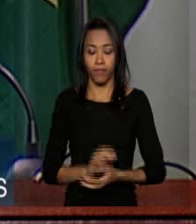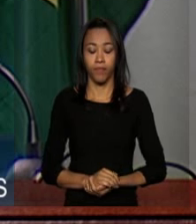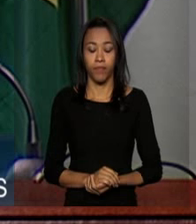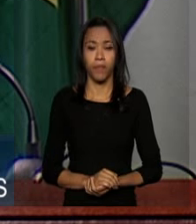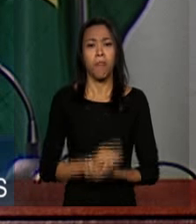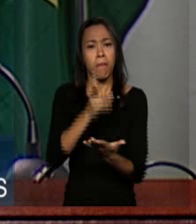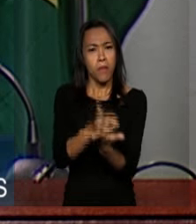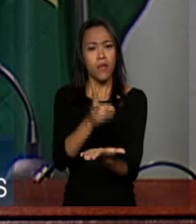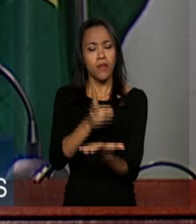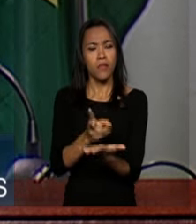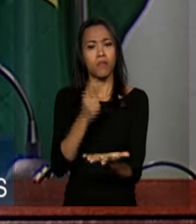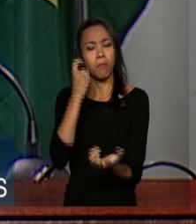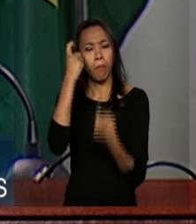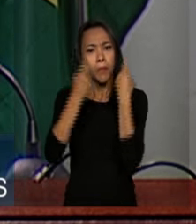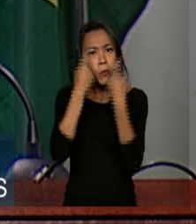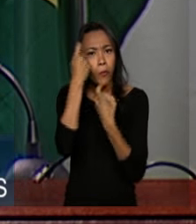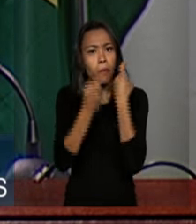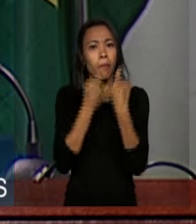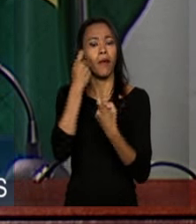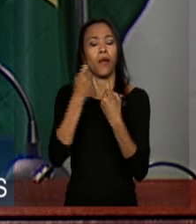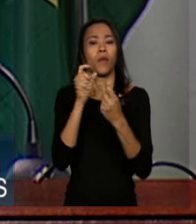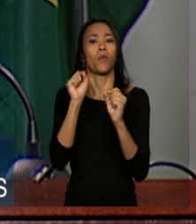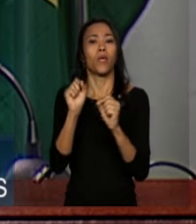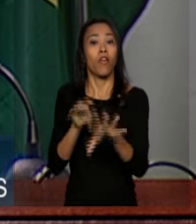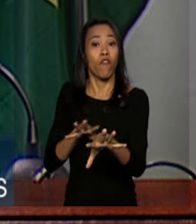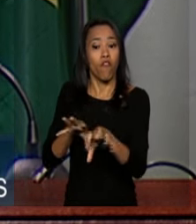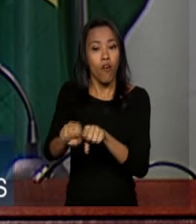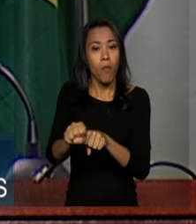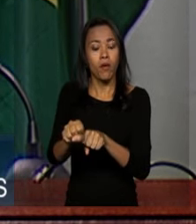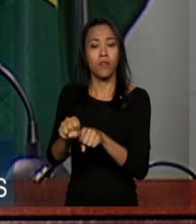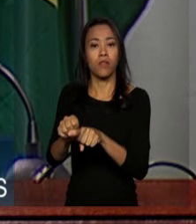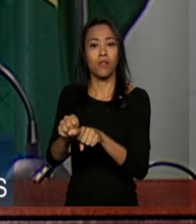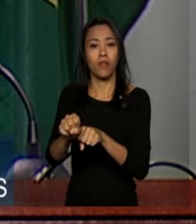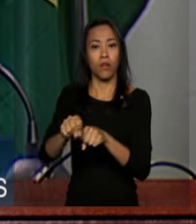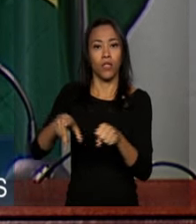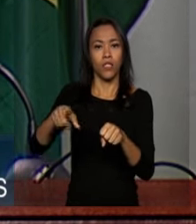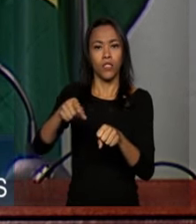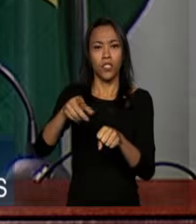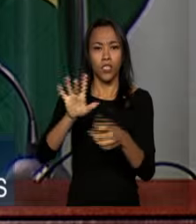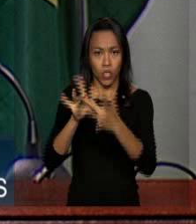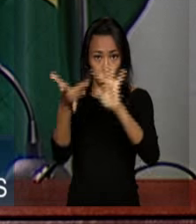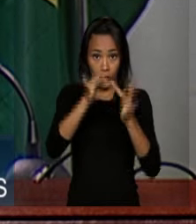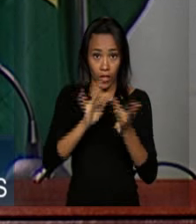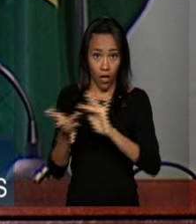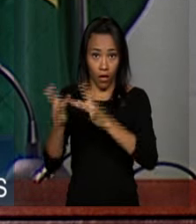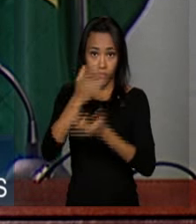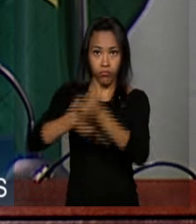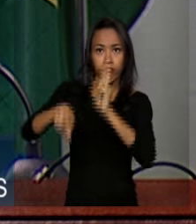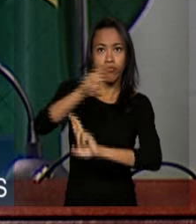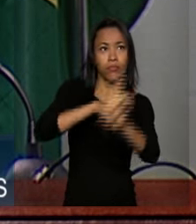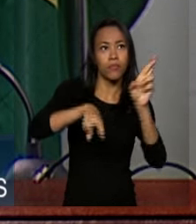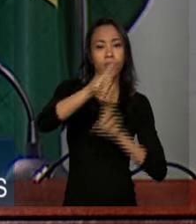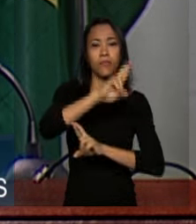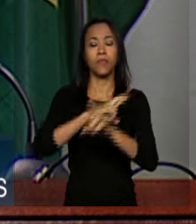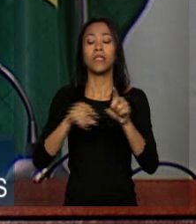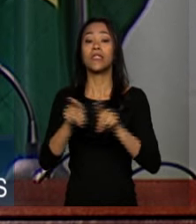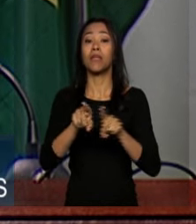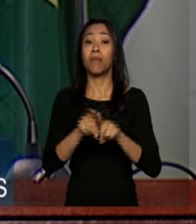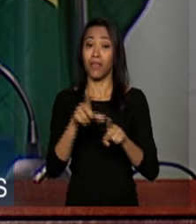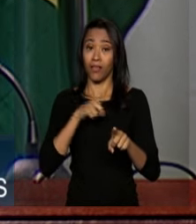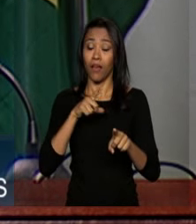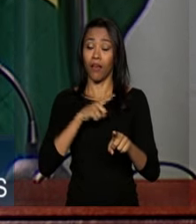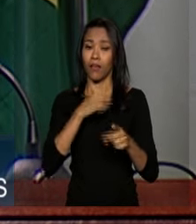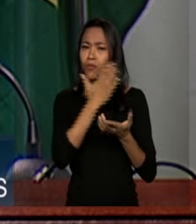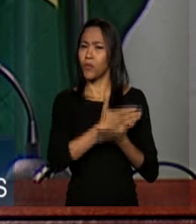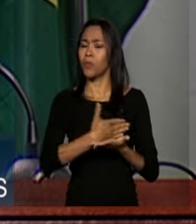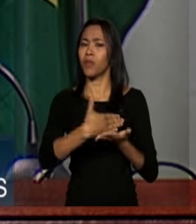mesma preocupação em favorecer a formação de um mundo multipolar esteve também na origem da